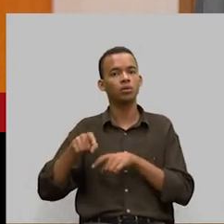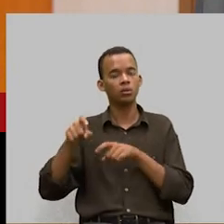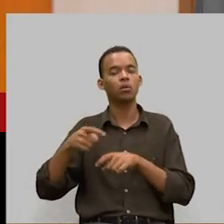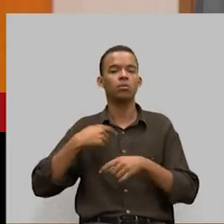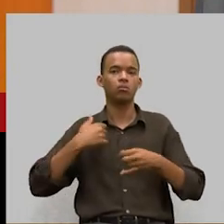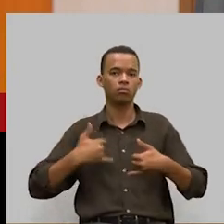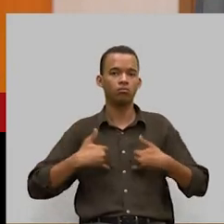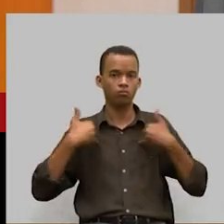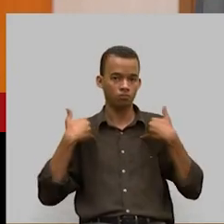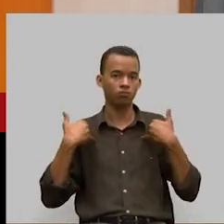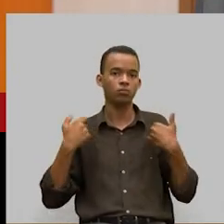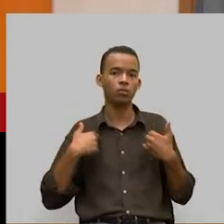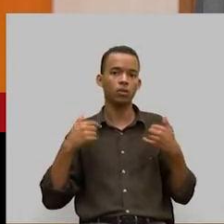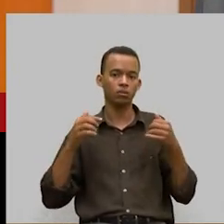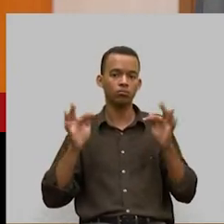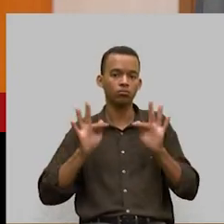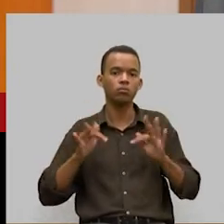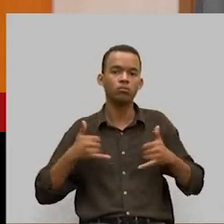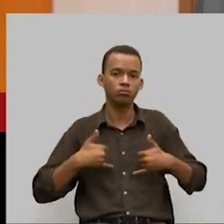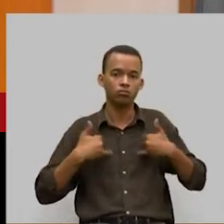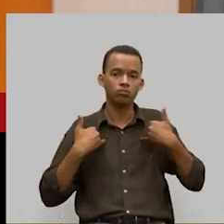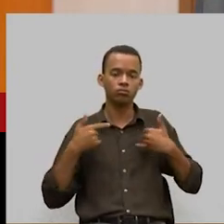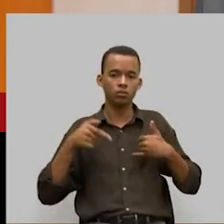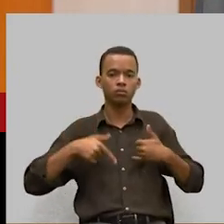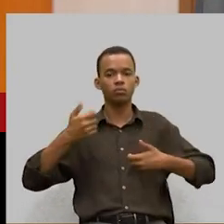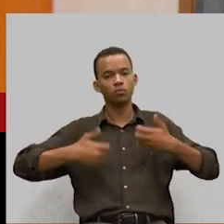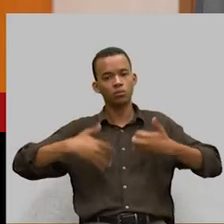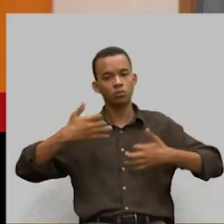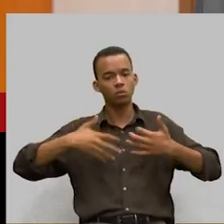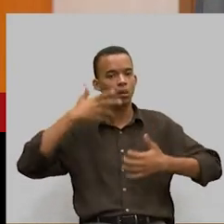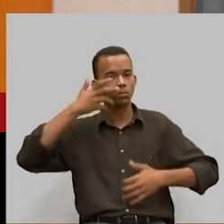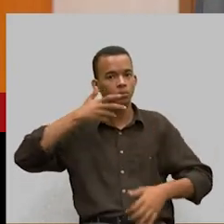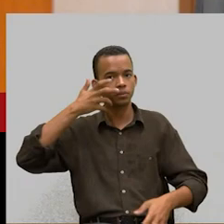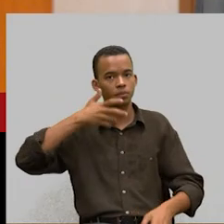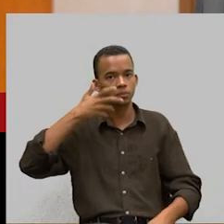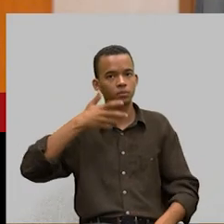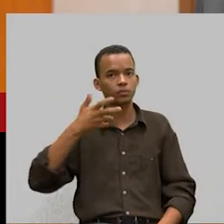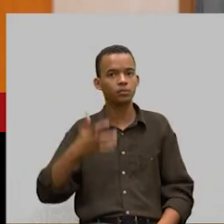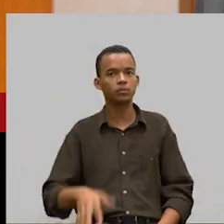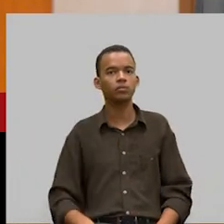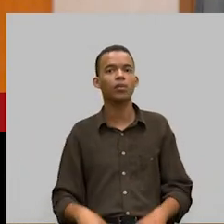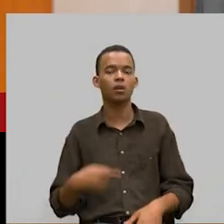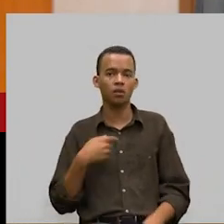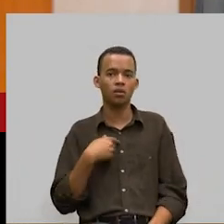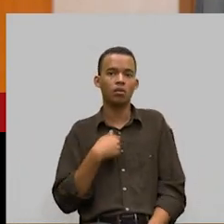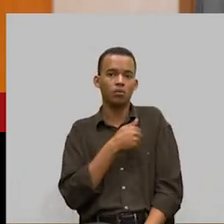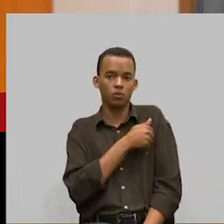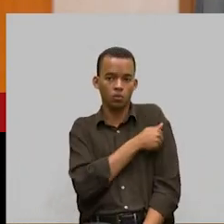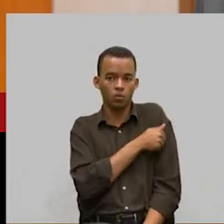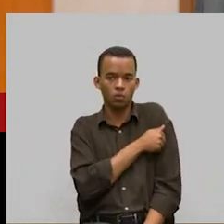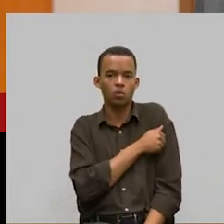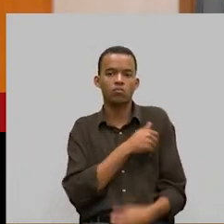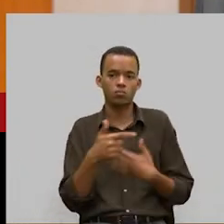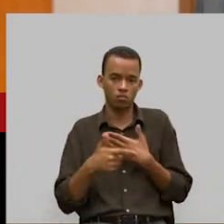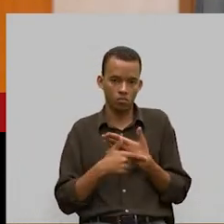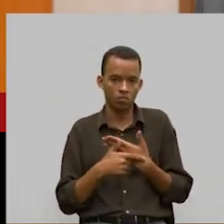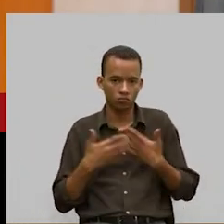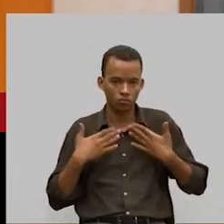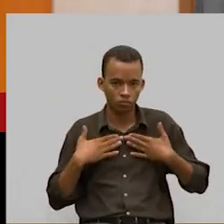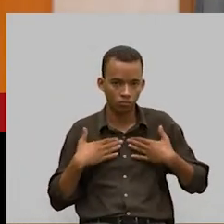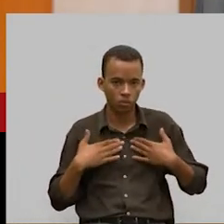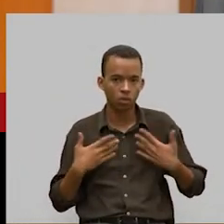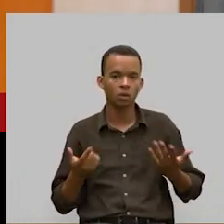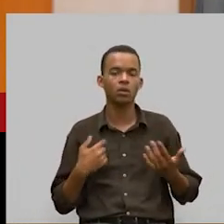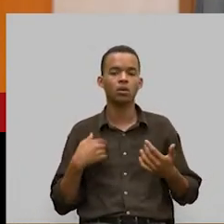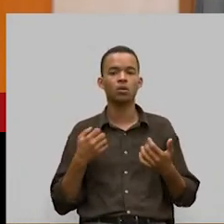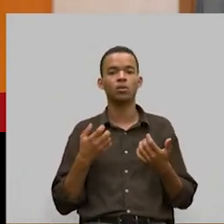eh est falando sobre isso e como estudante né Eu venho falar aqui fazer uma